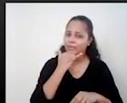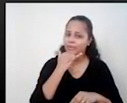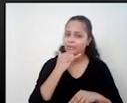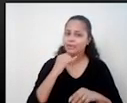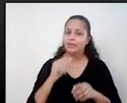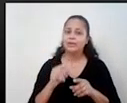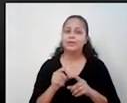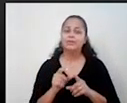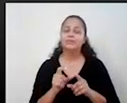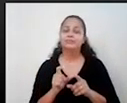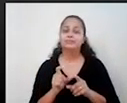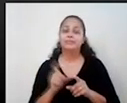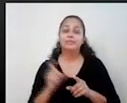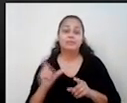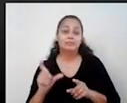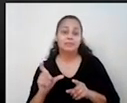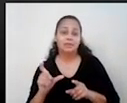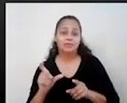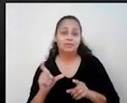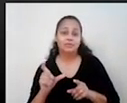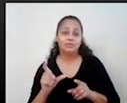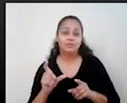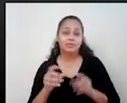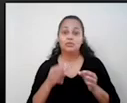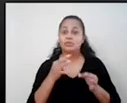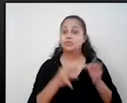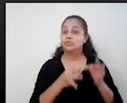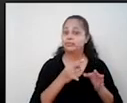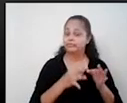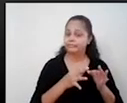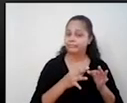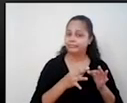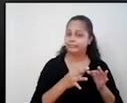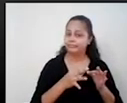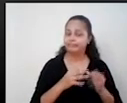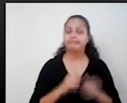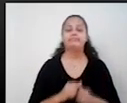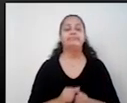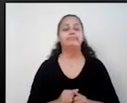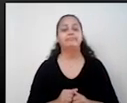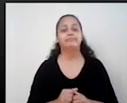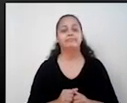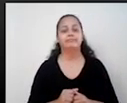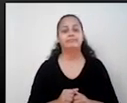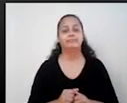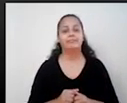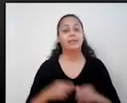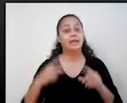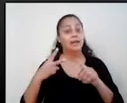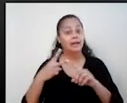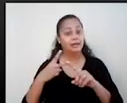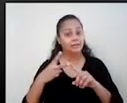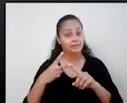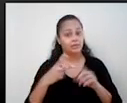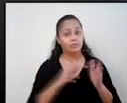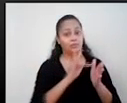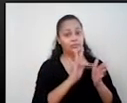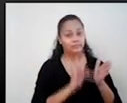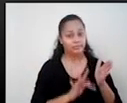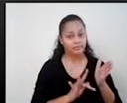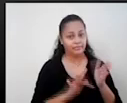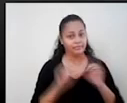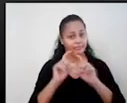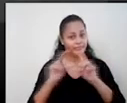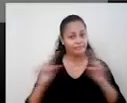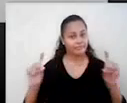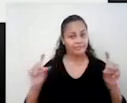pretendo demonstrar serem justificadas. Então é um trecho aí disponível na Folha UOL, tá? Olha a segunda, né?